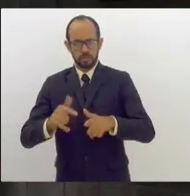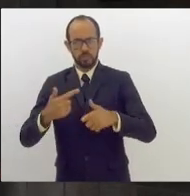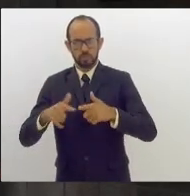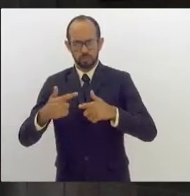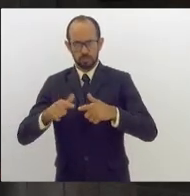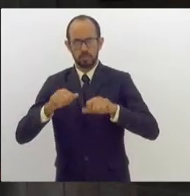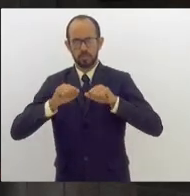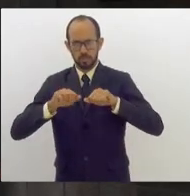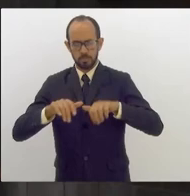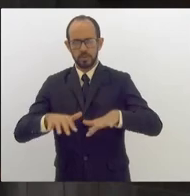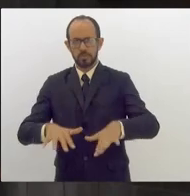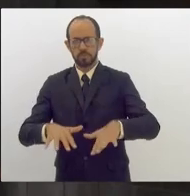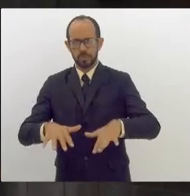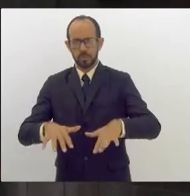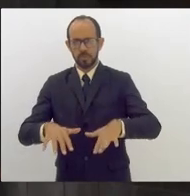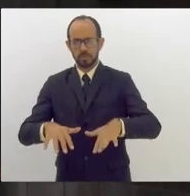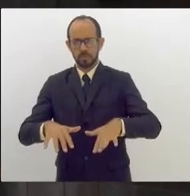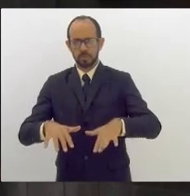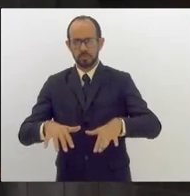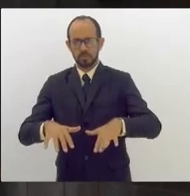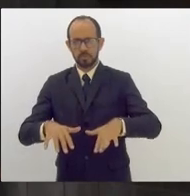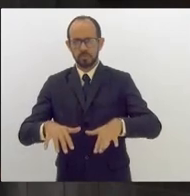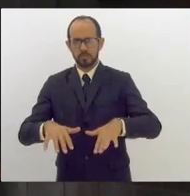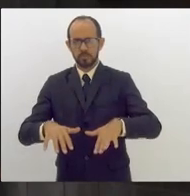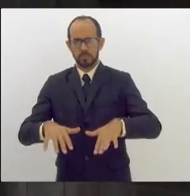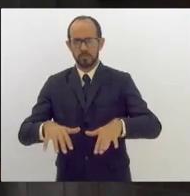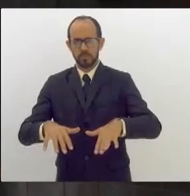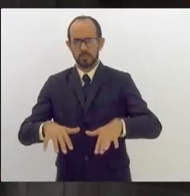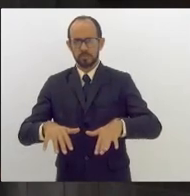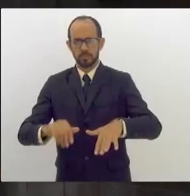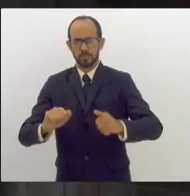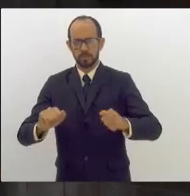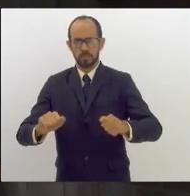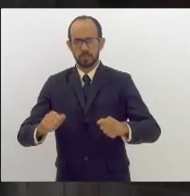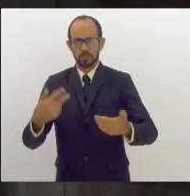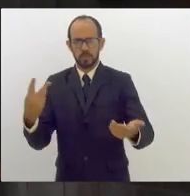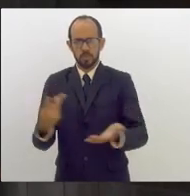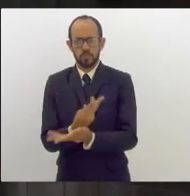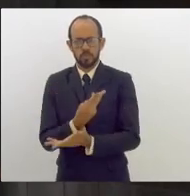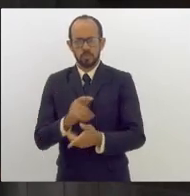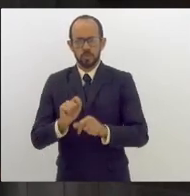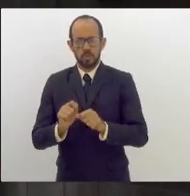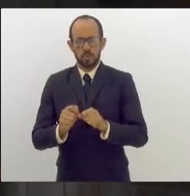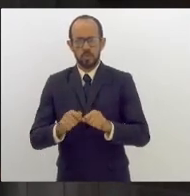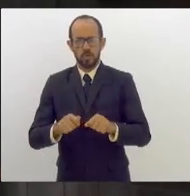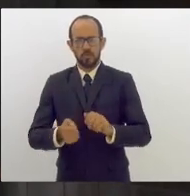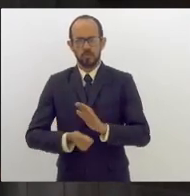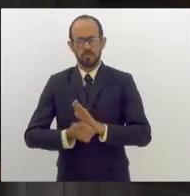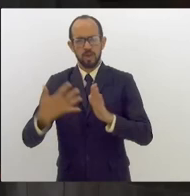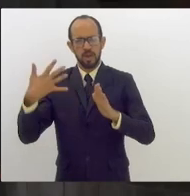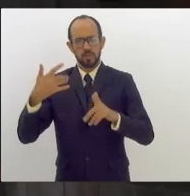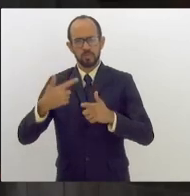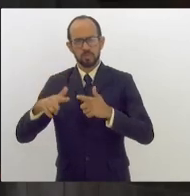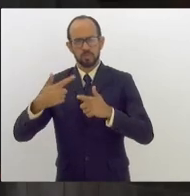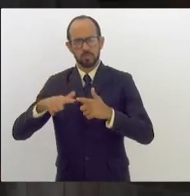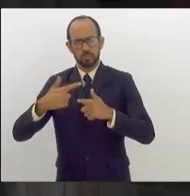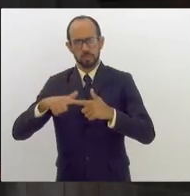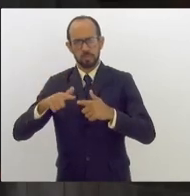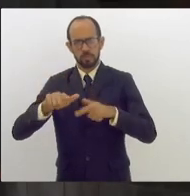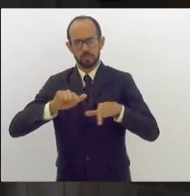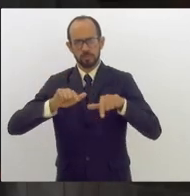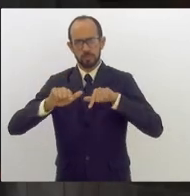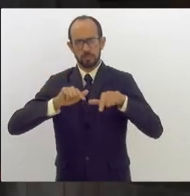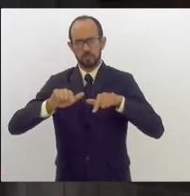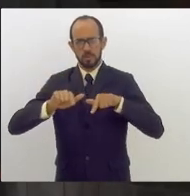da maior da pandemia que ocasionou aí diversos desempregos no estado do Rio de